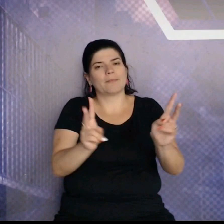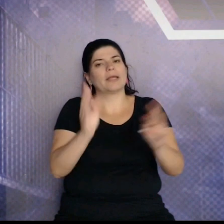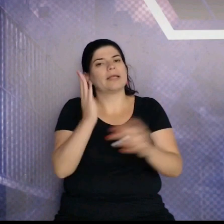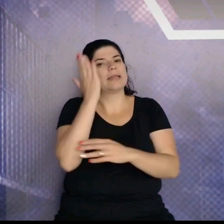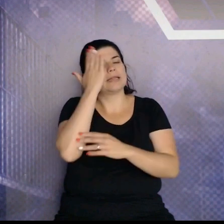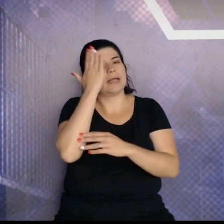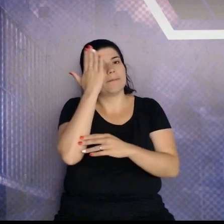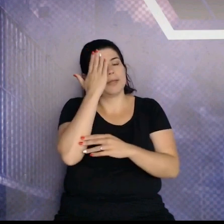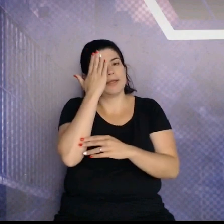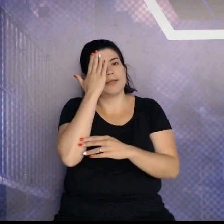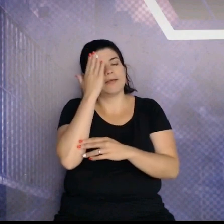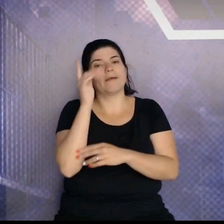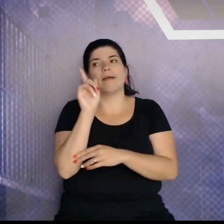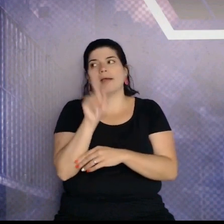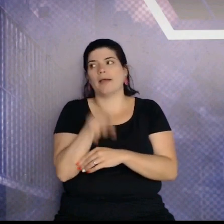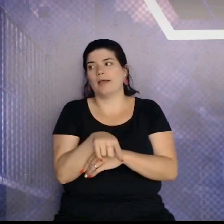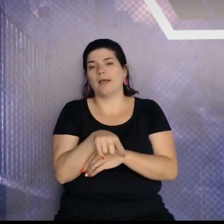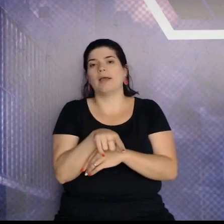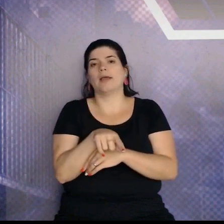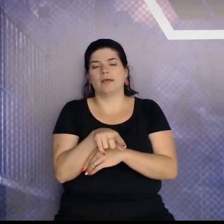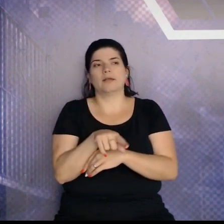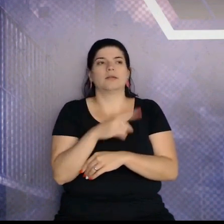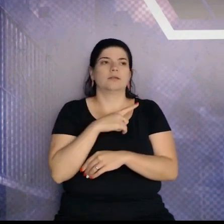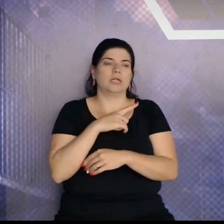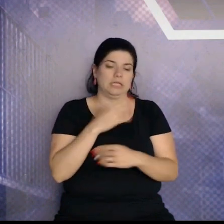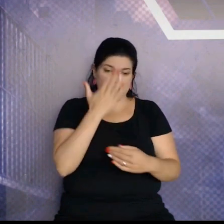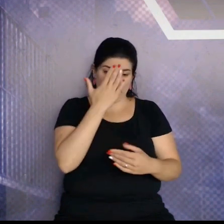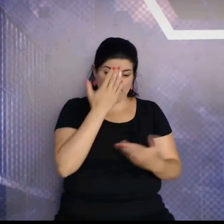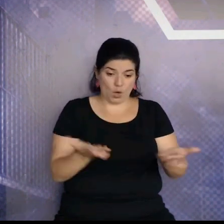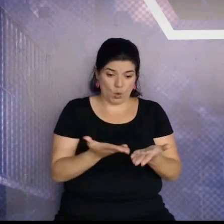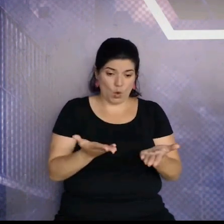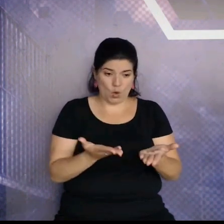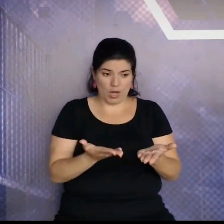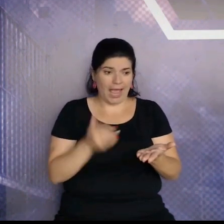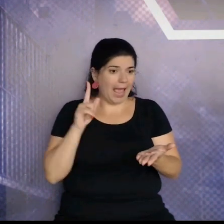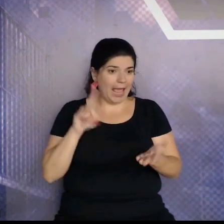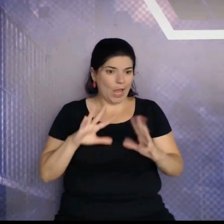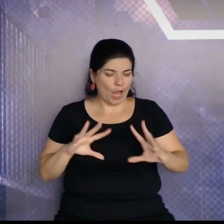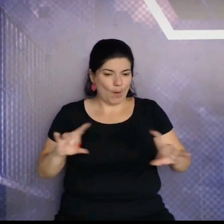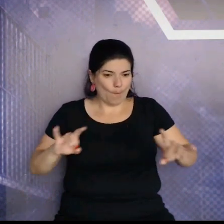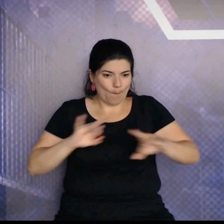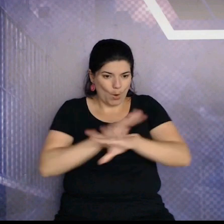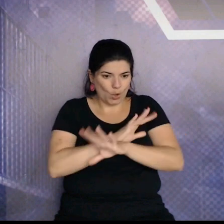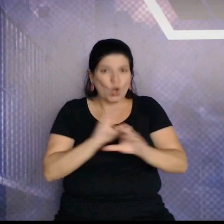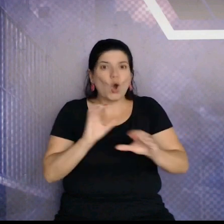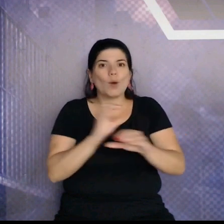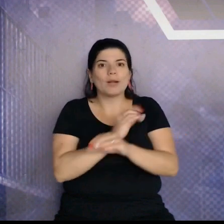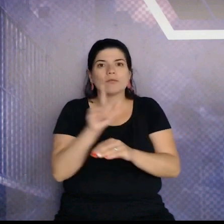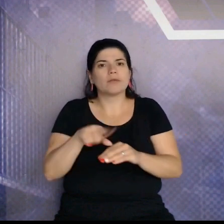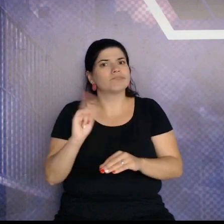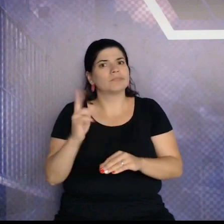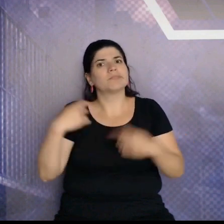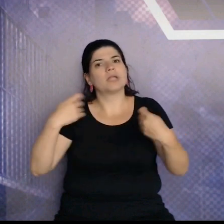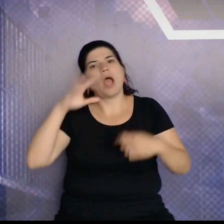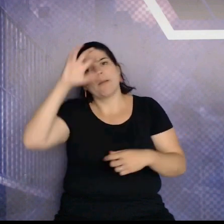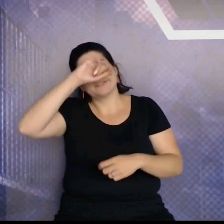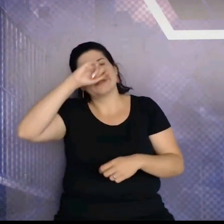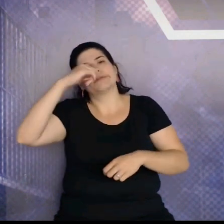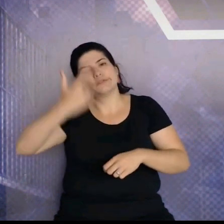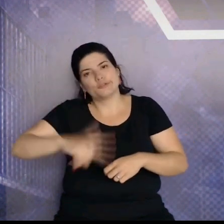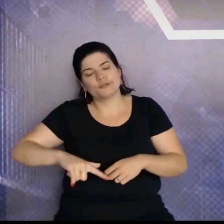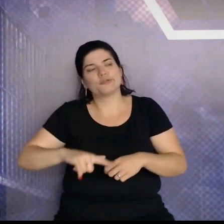que talvez o que você sabe agora não é suficiente, você precisa reaprender, né? Então, acho